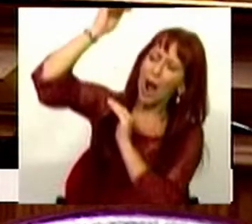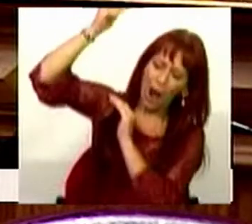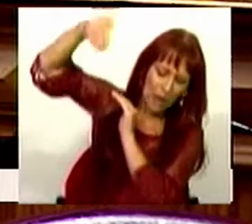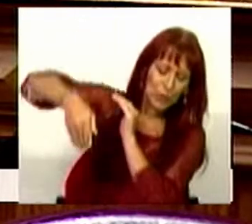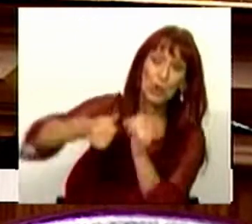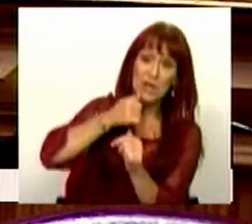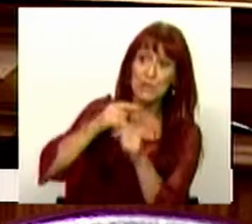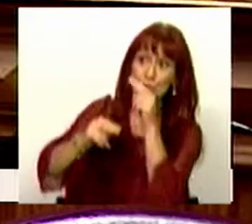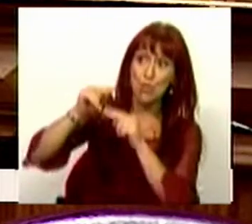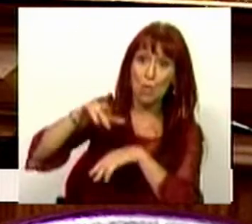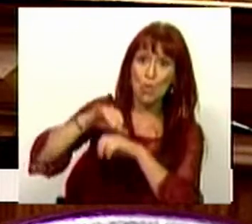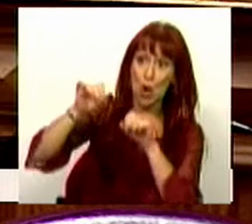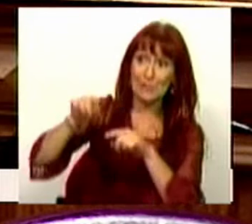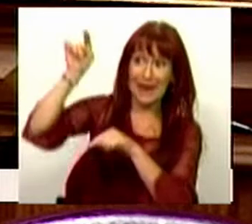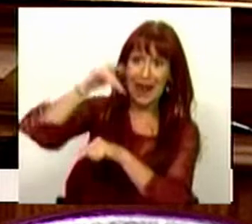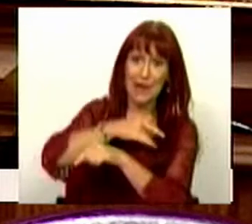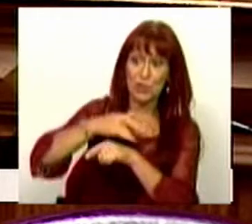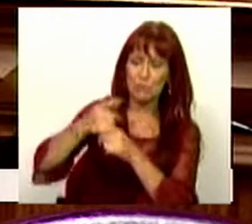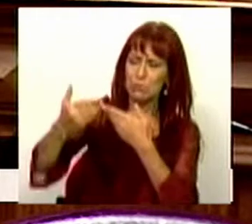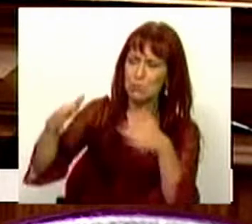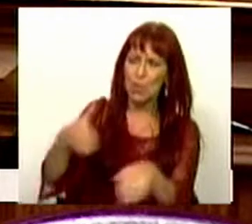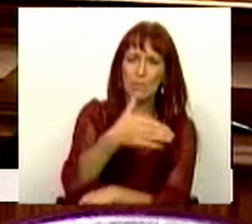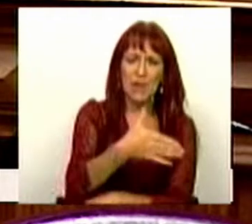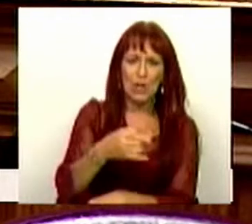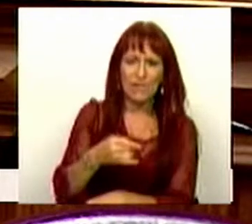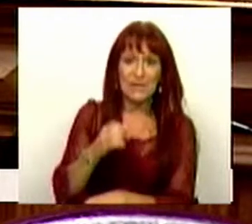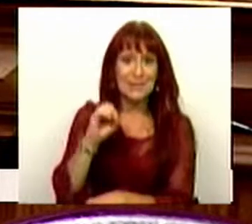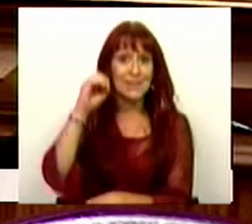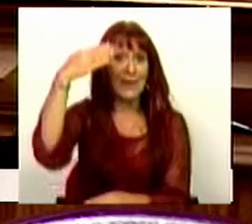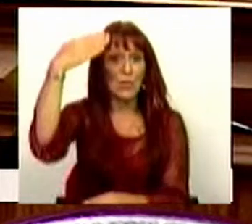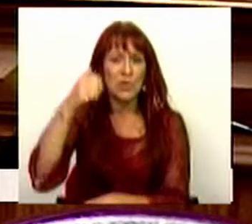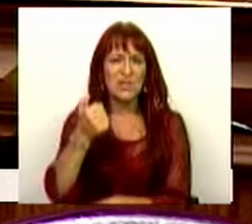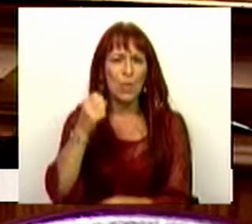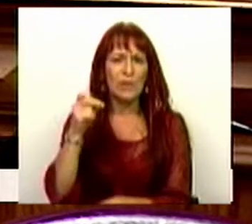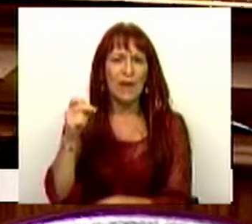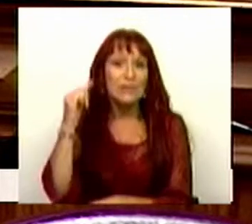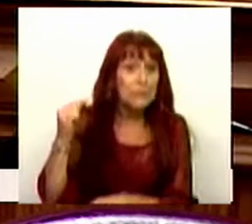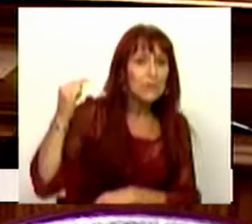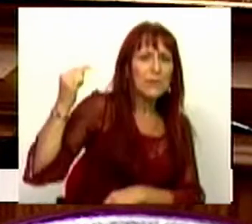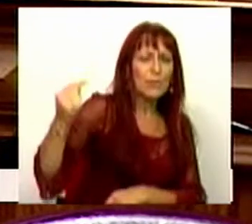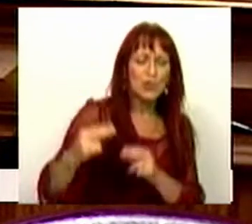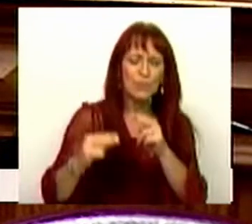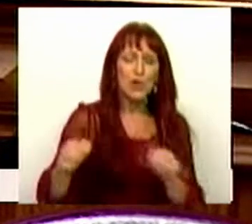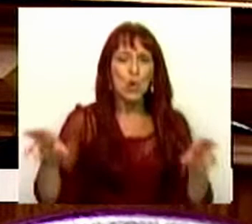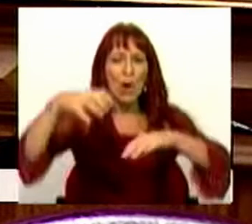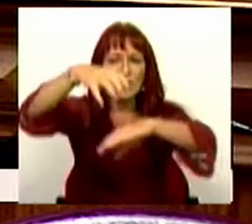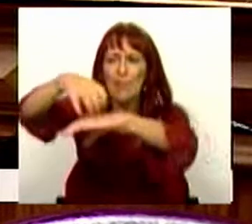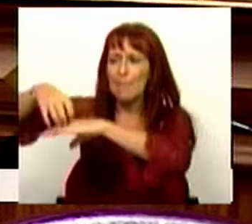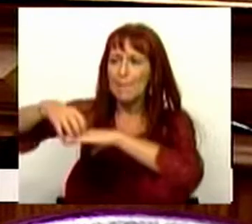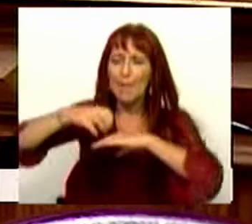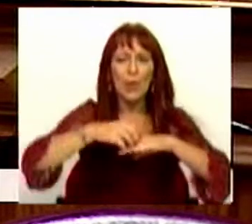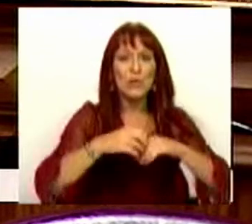a decisão de construir o sanatório, inaugurado em 1907. Meio século depois, são construídas novas